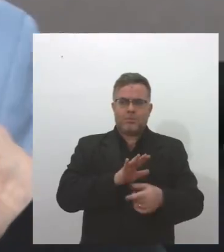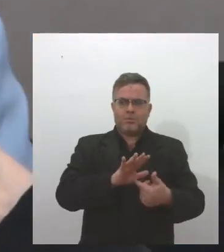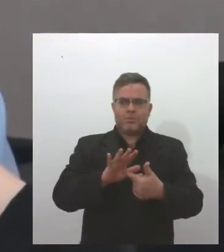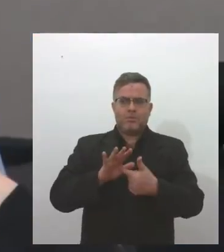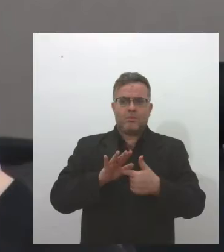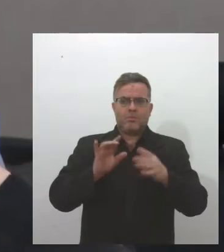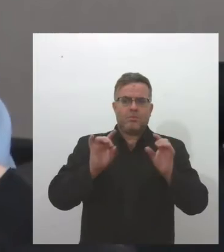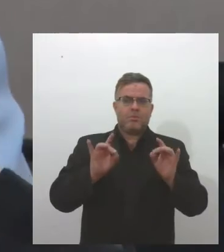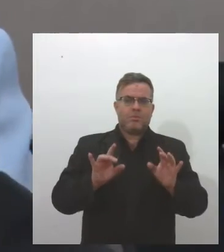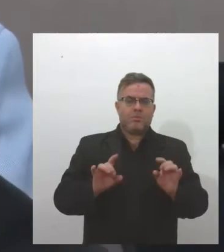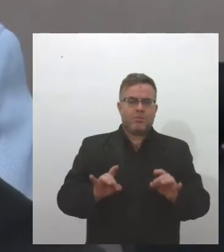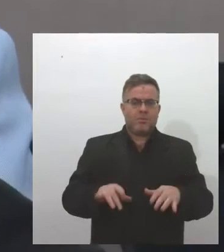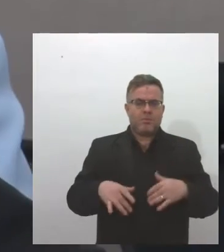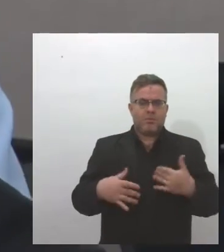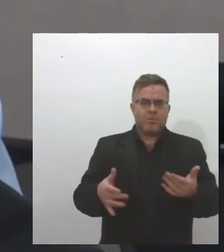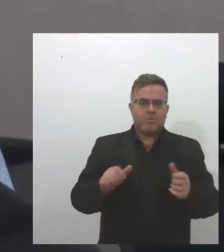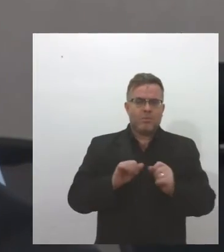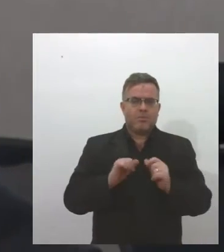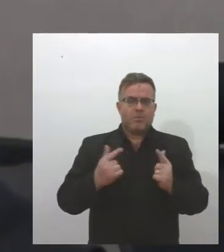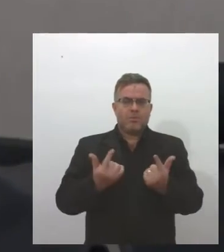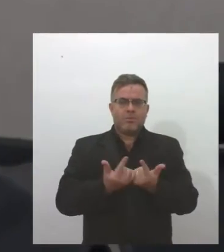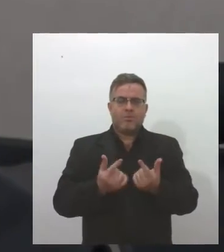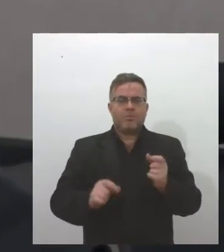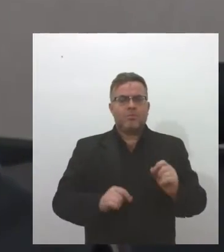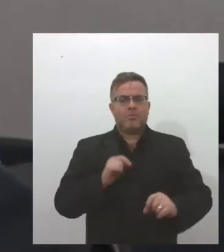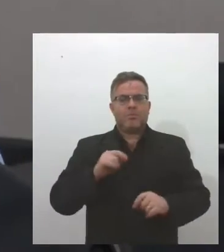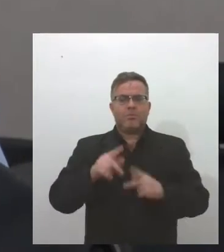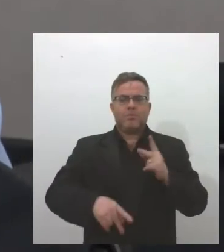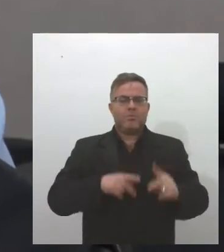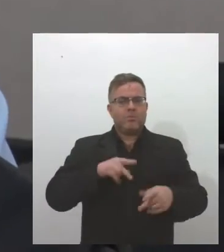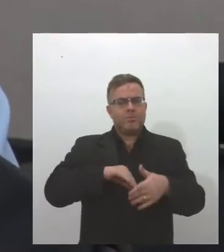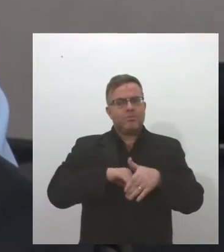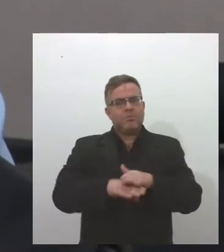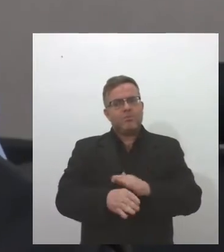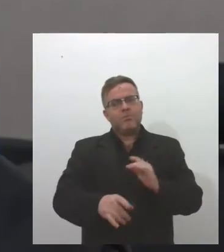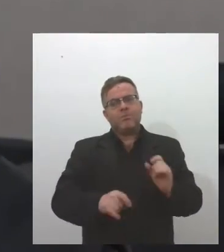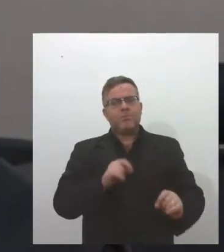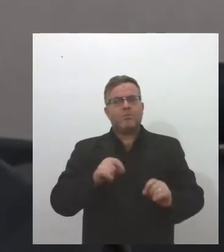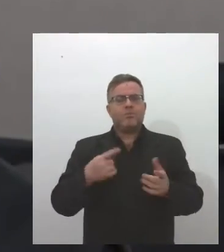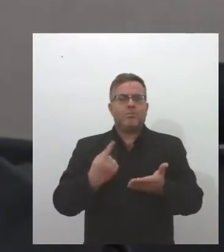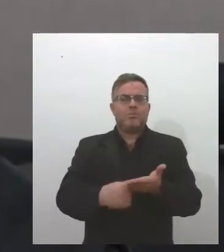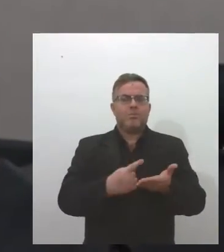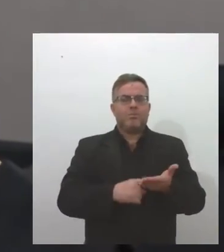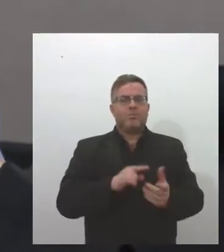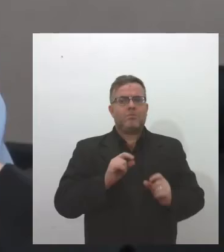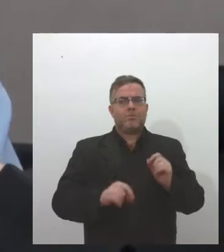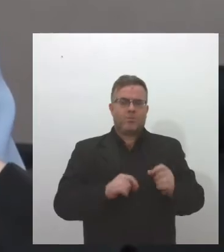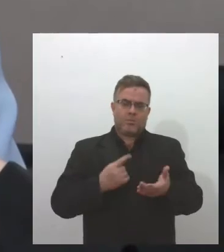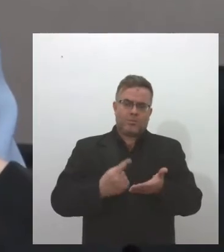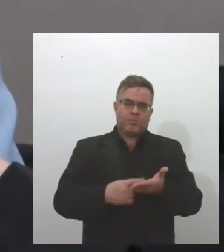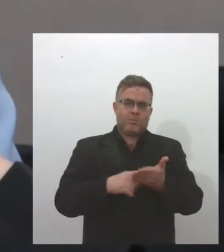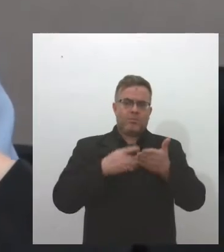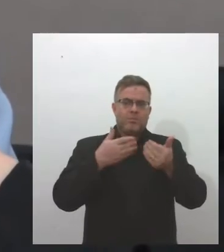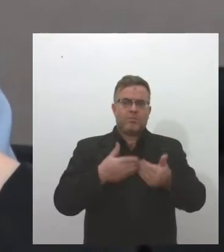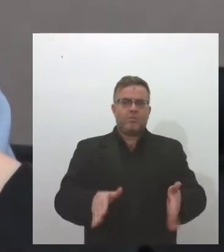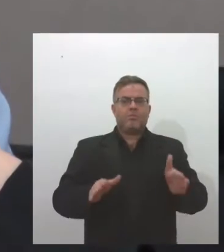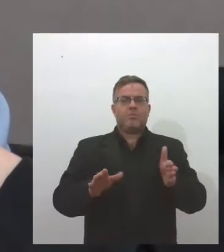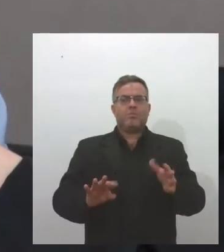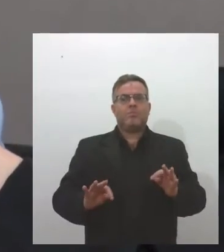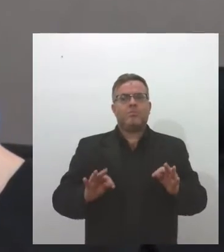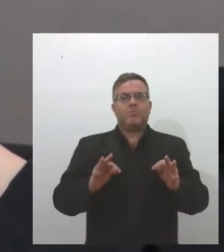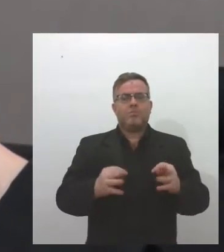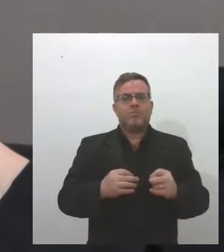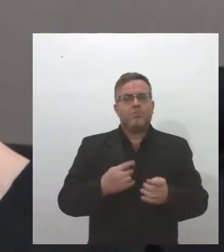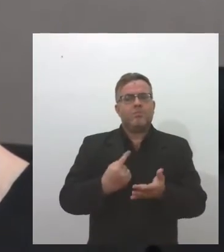A Assembleia Legislativa, como cada do povo sergipano, tem a tradição de estar com as portas sempre abertas para toda e qualquer